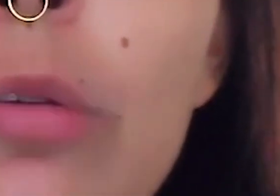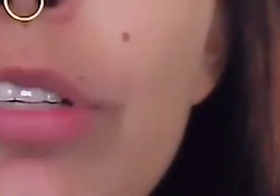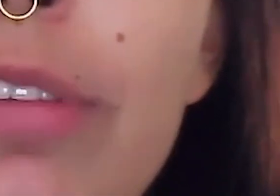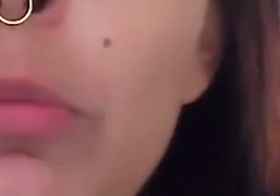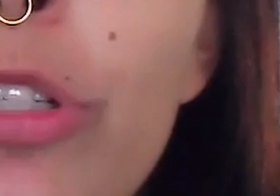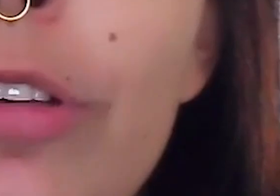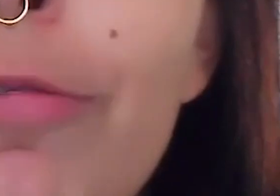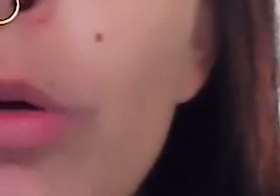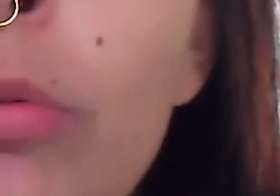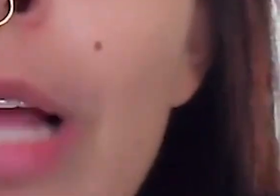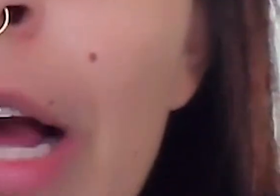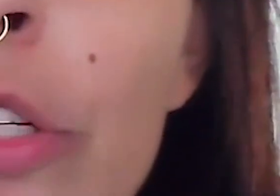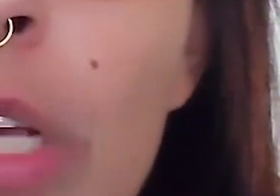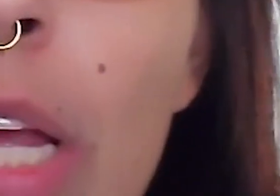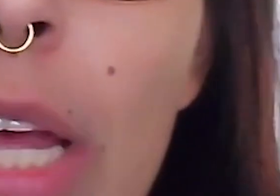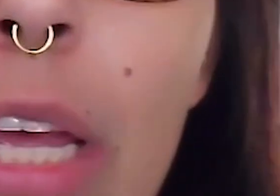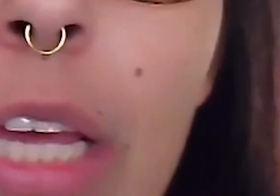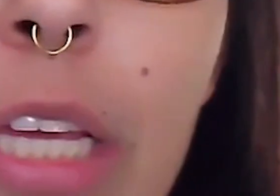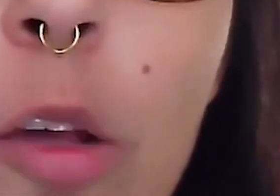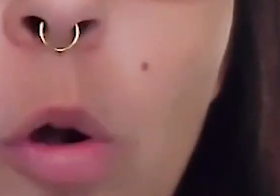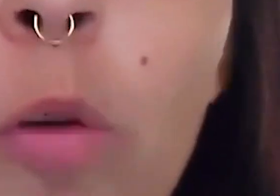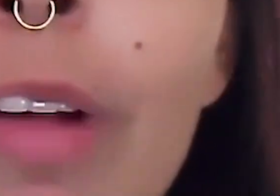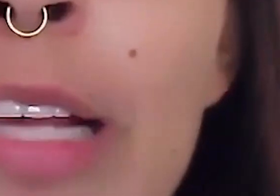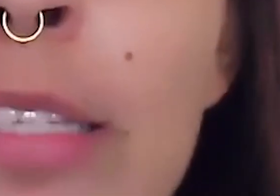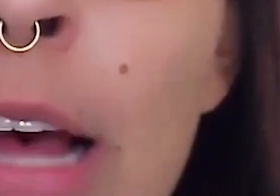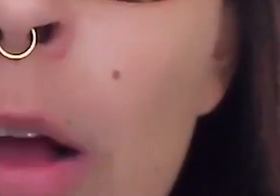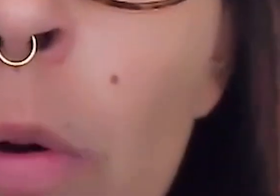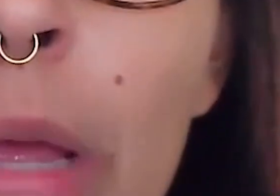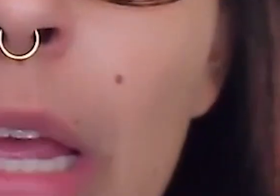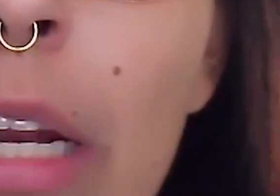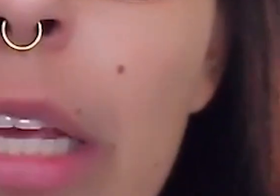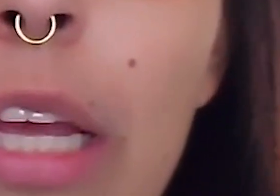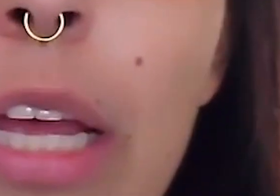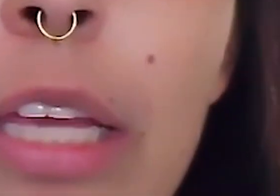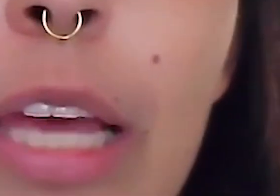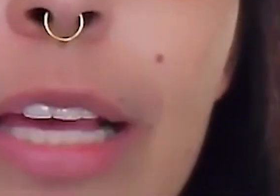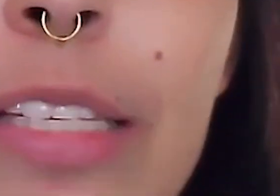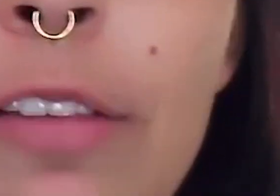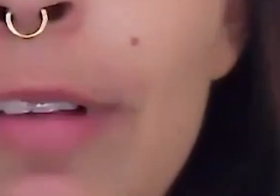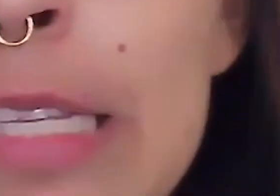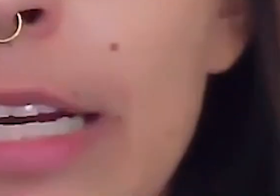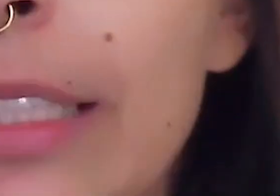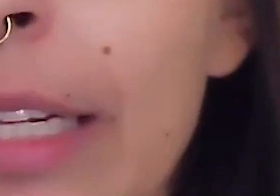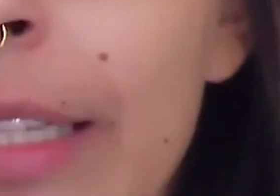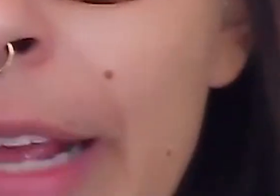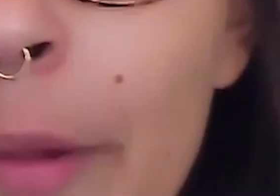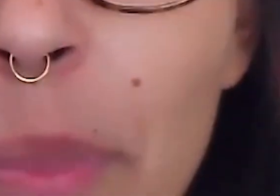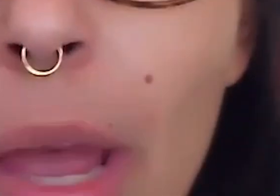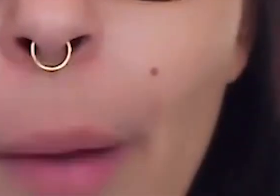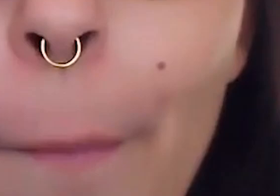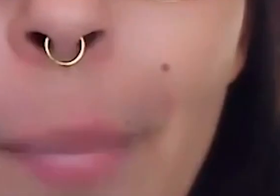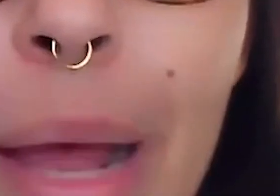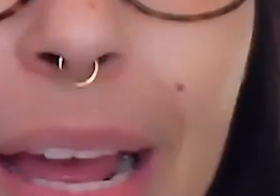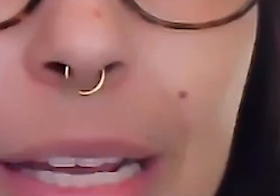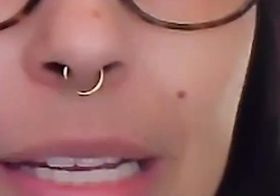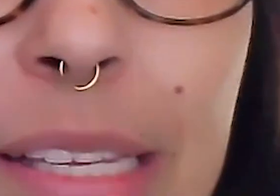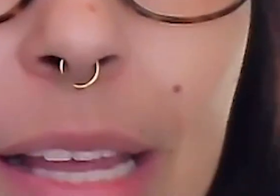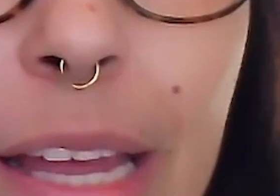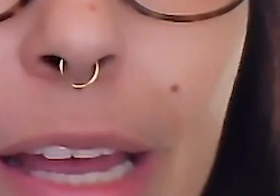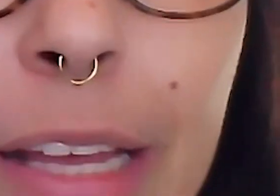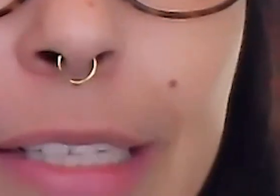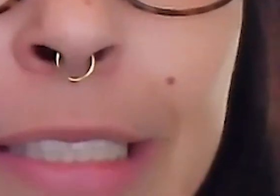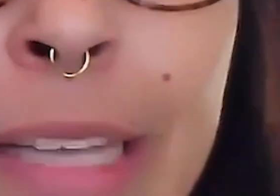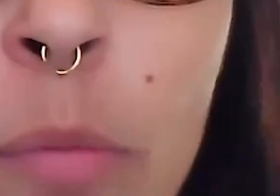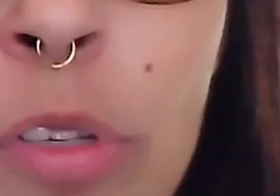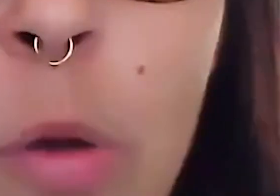Então nós não tivemos dificuldade em conversar com ele e em se fazer entender mas